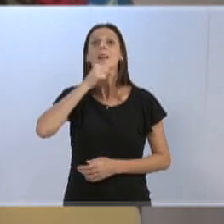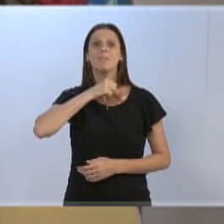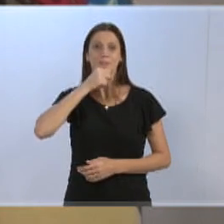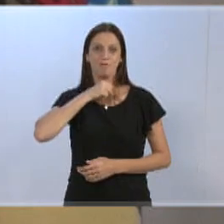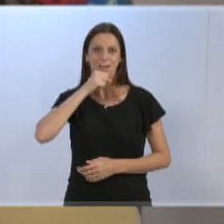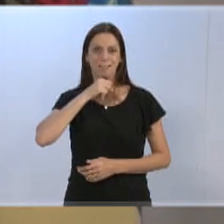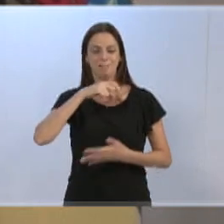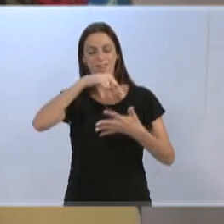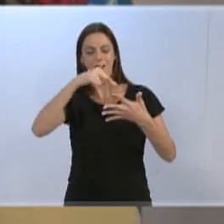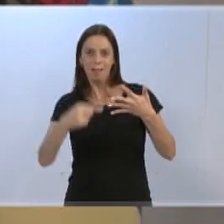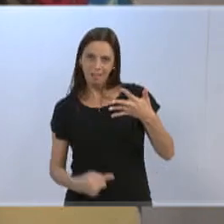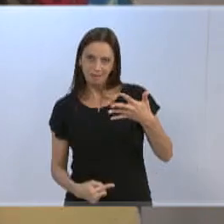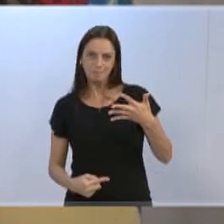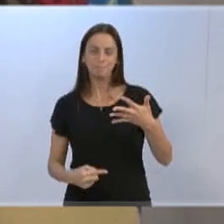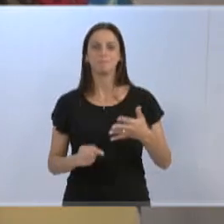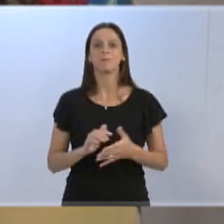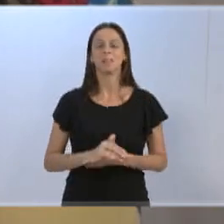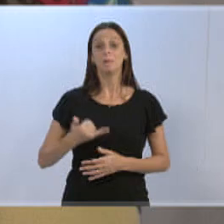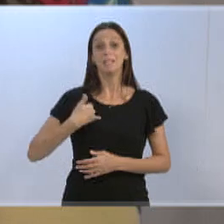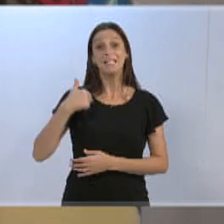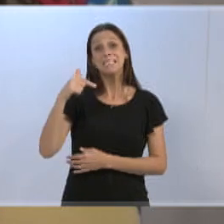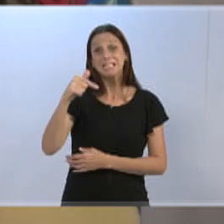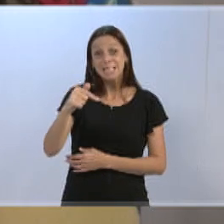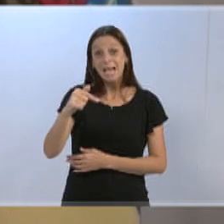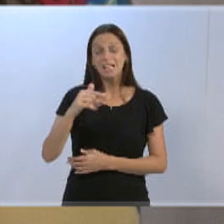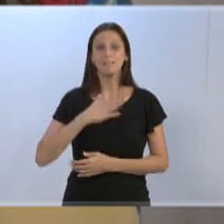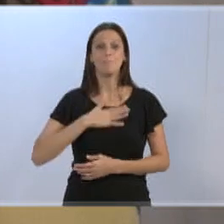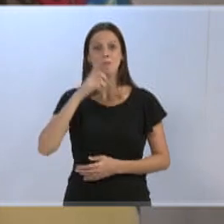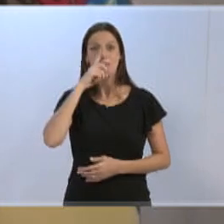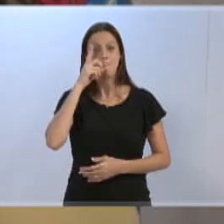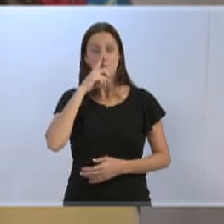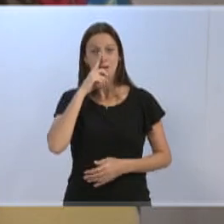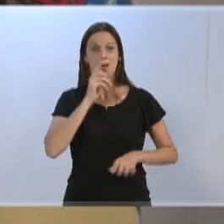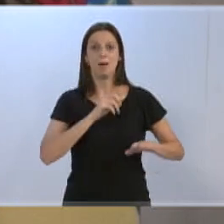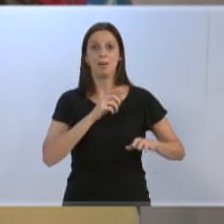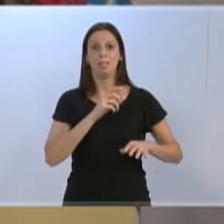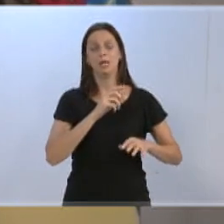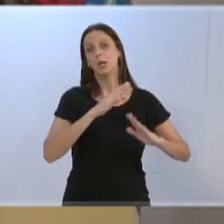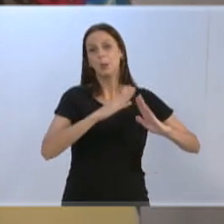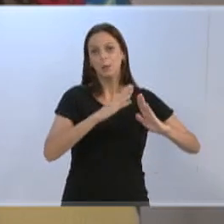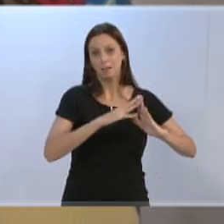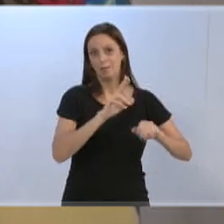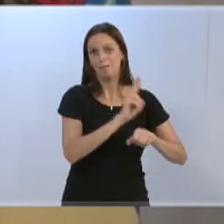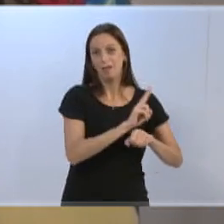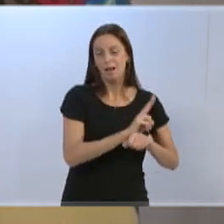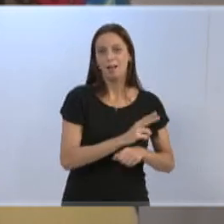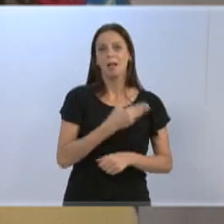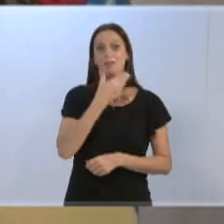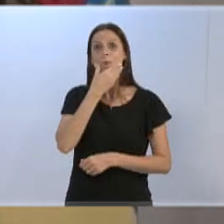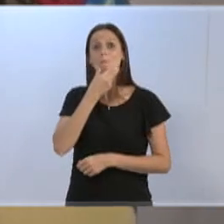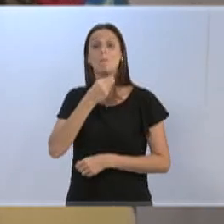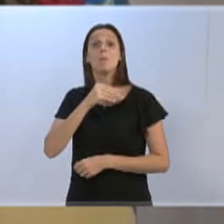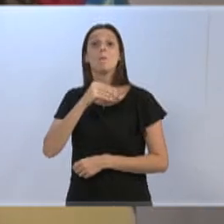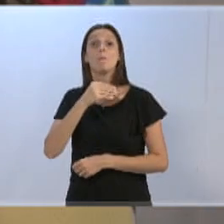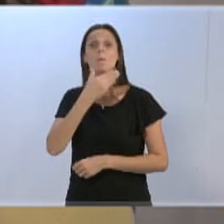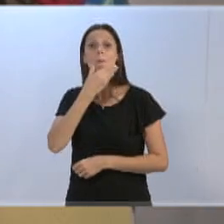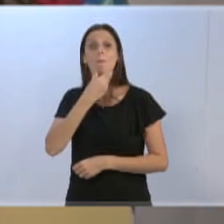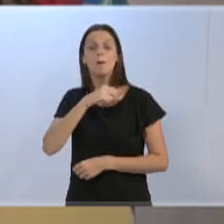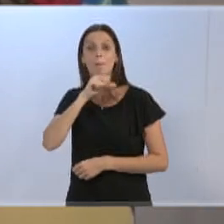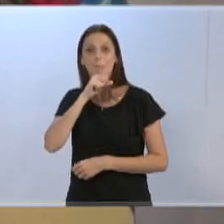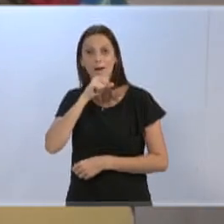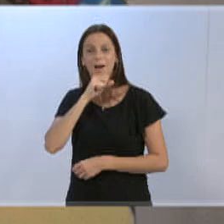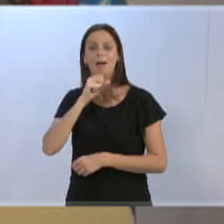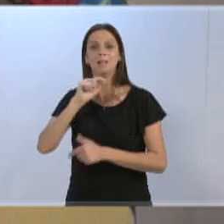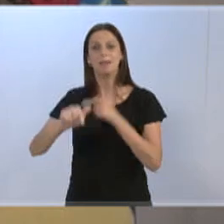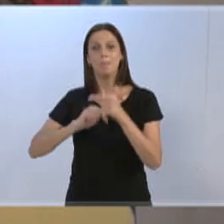Com 7 anos, a mãe doméstica, o pai metalúrgico, já comecei a formar o meu caráter de menino, de